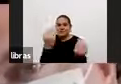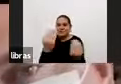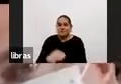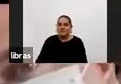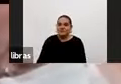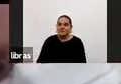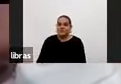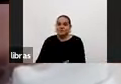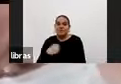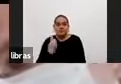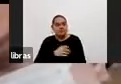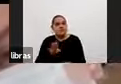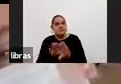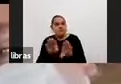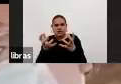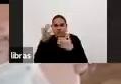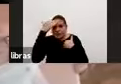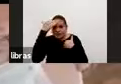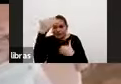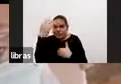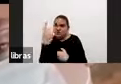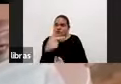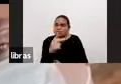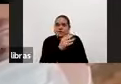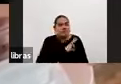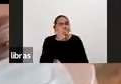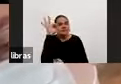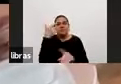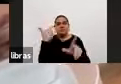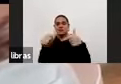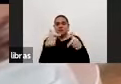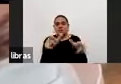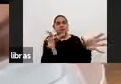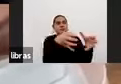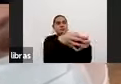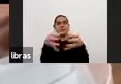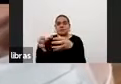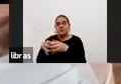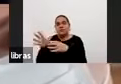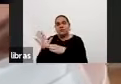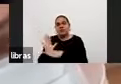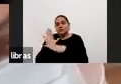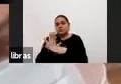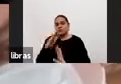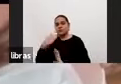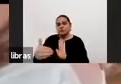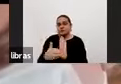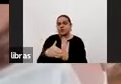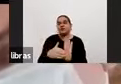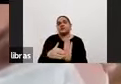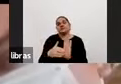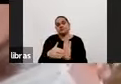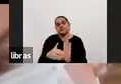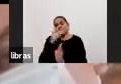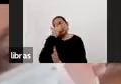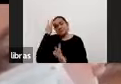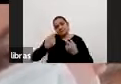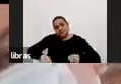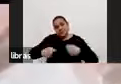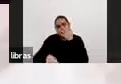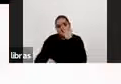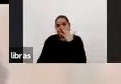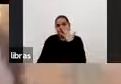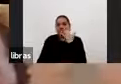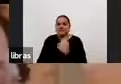Nana pelo seu belo trabalho aí, né, da senhora, das suas companheiras aqui na paróquia, e de assistência às pessoas que mais precisam. É isso